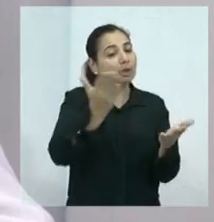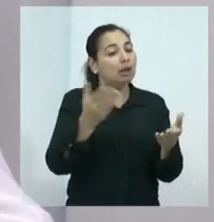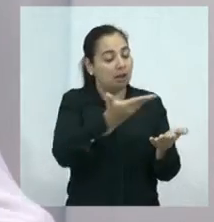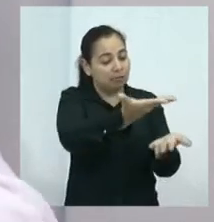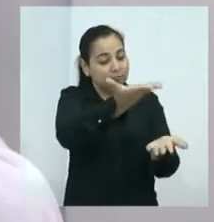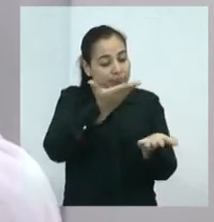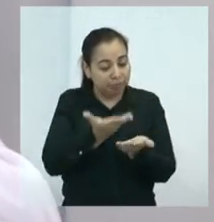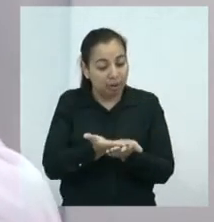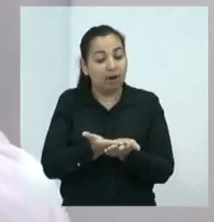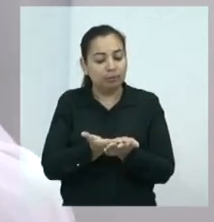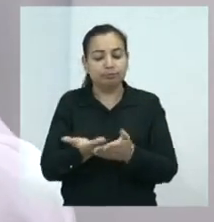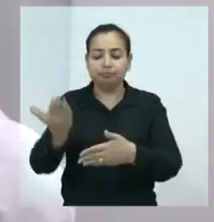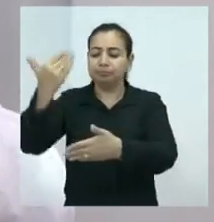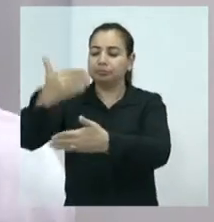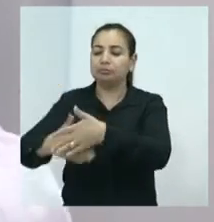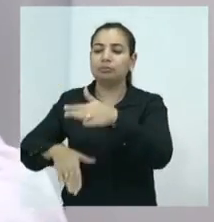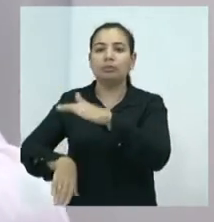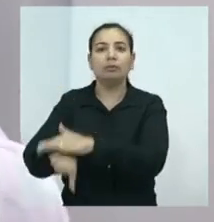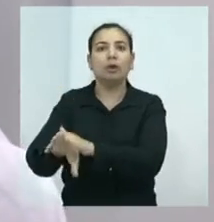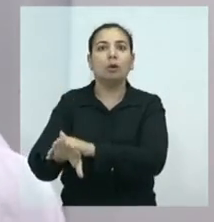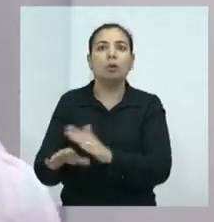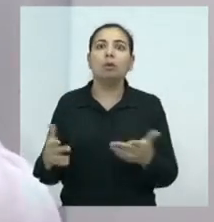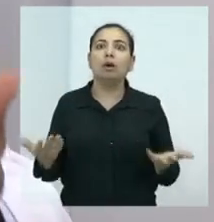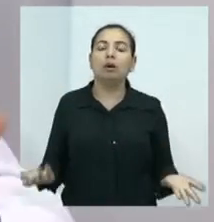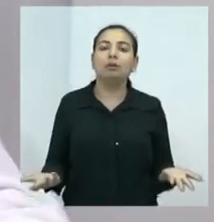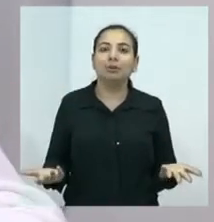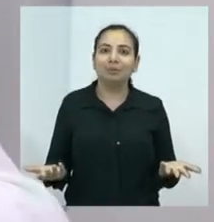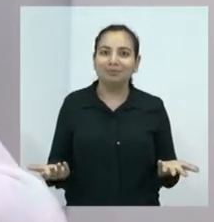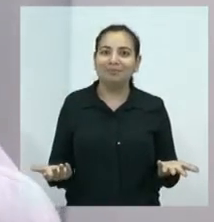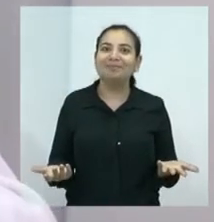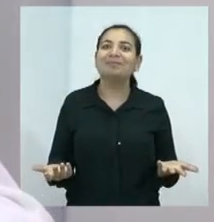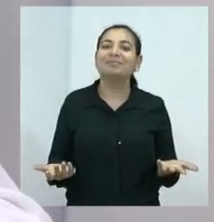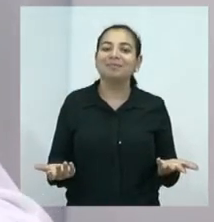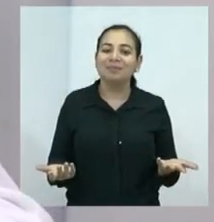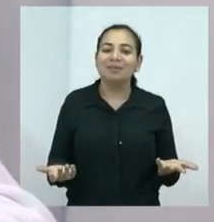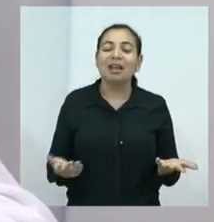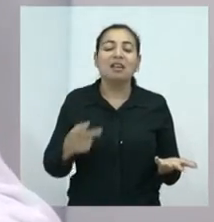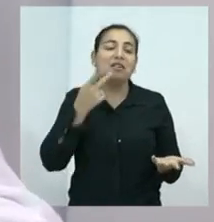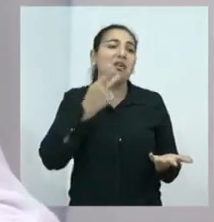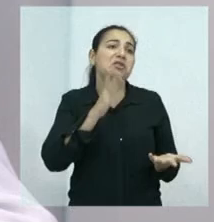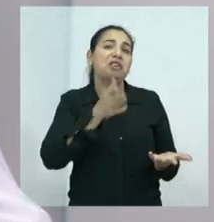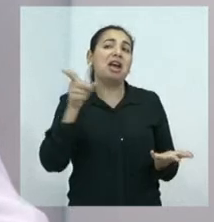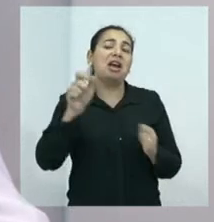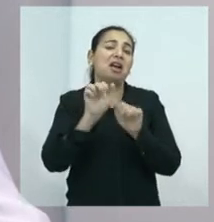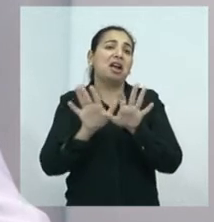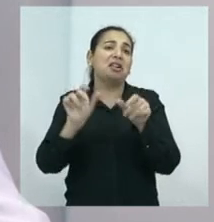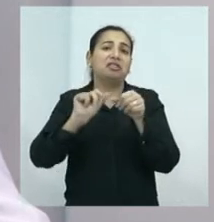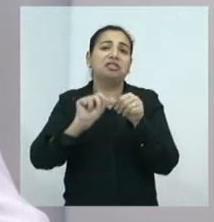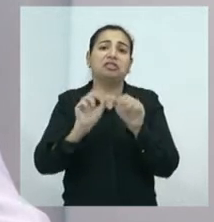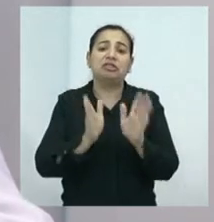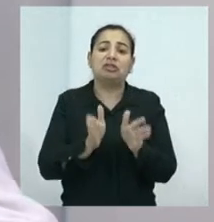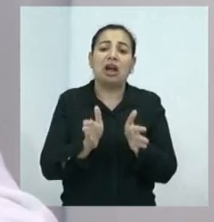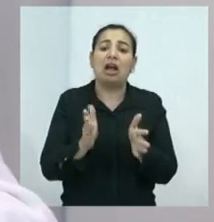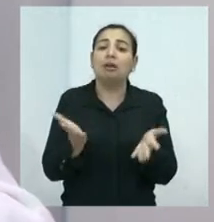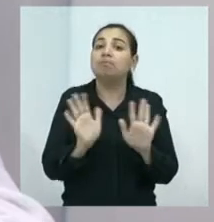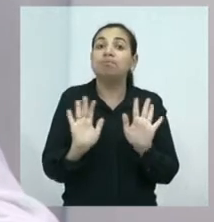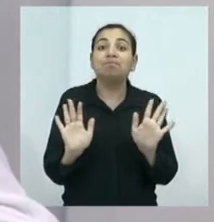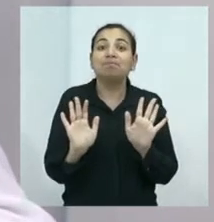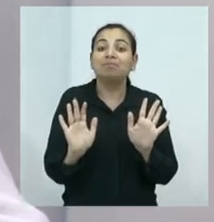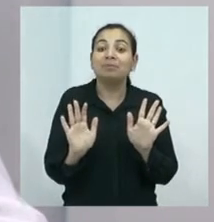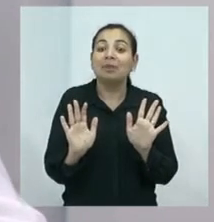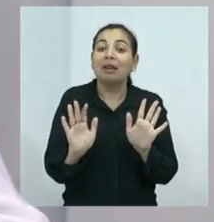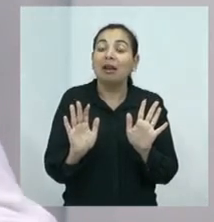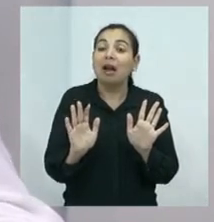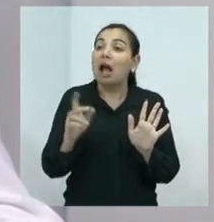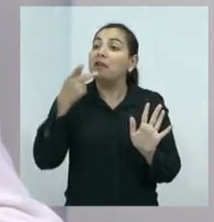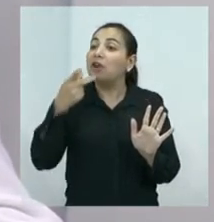Ceará já tinha cumprido alguns requisitos que foram solicitados e que tinha se comprometido a que isso não